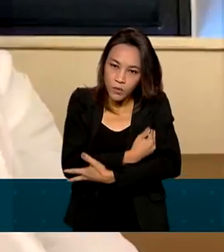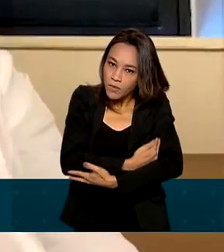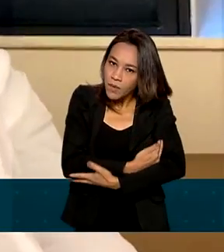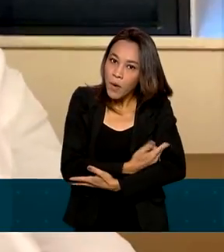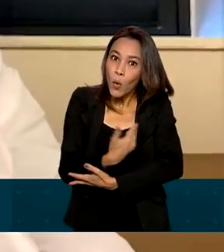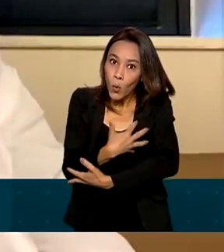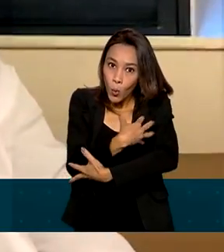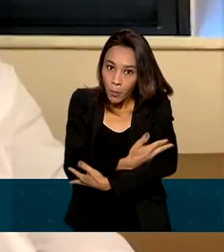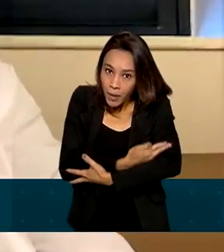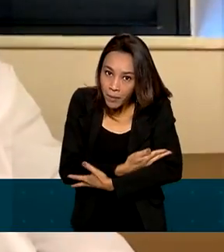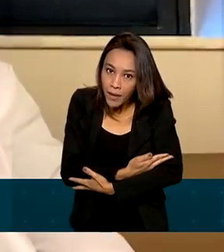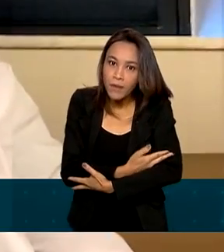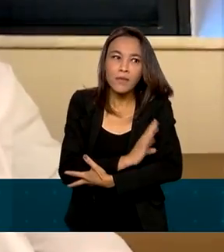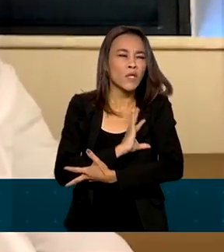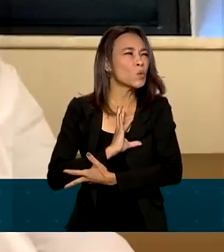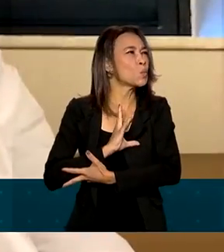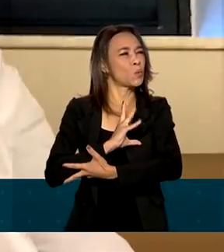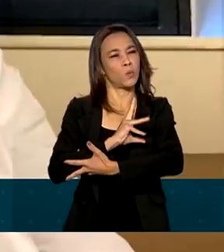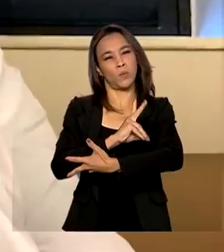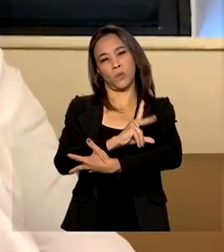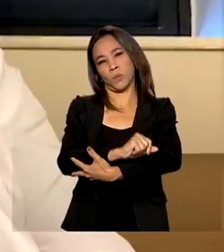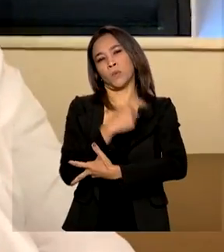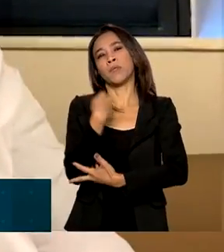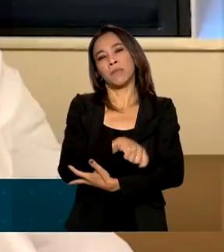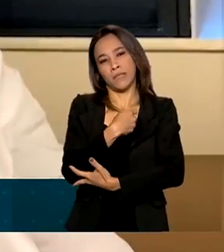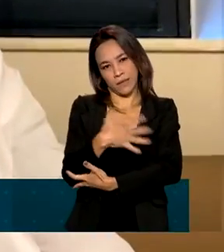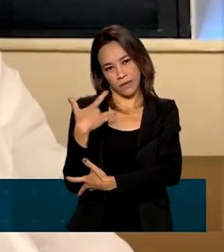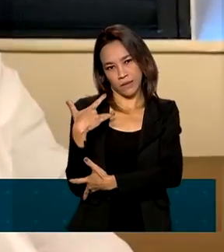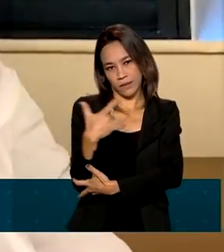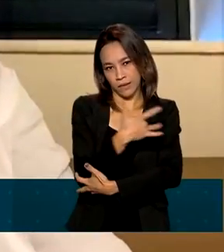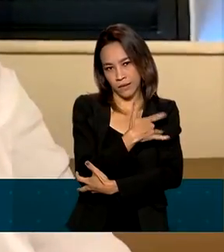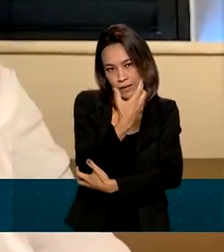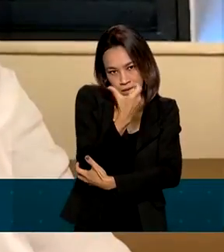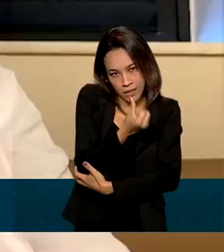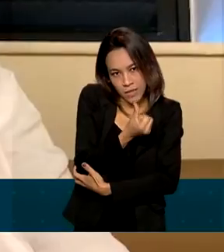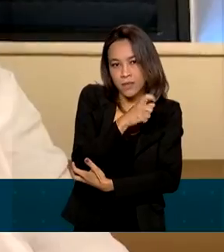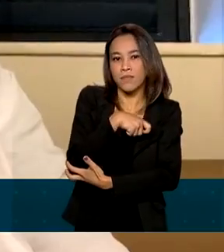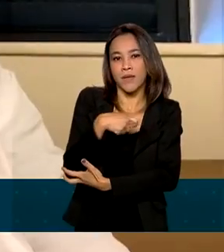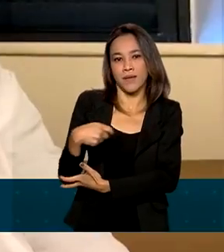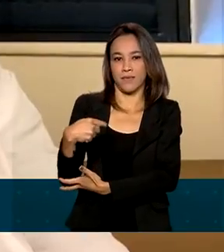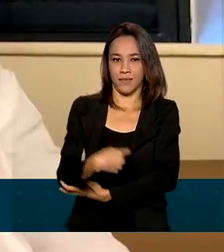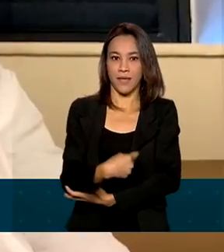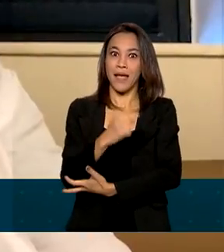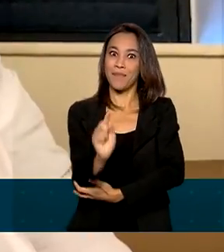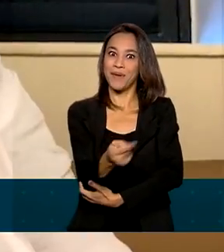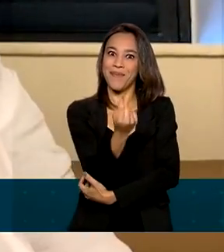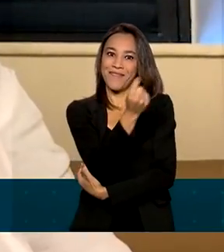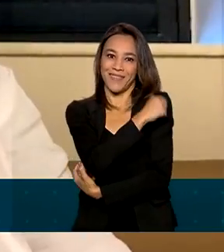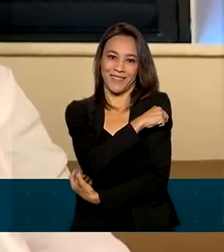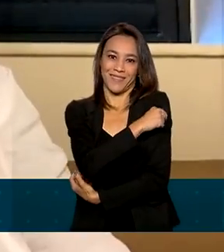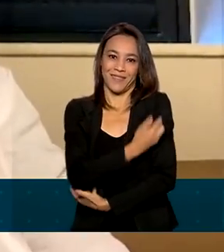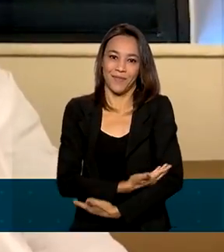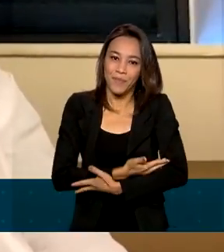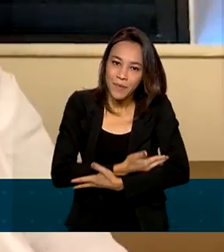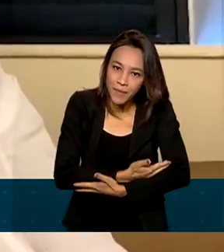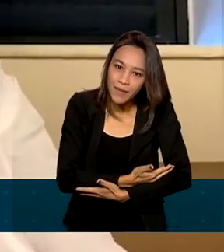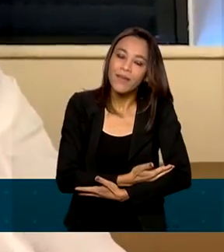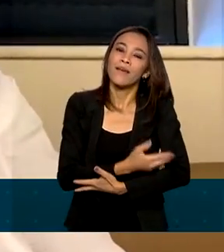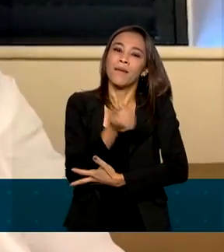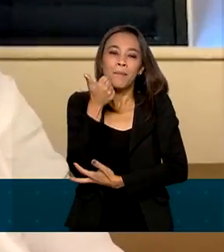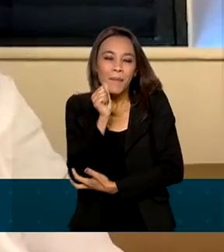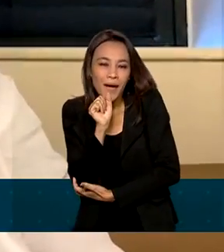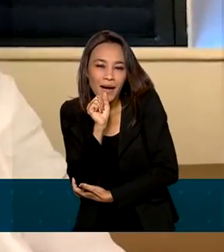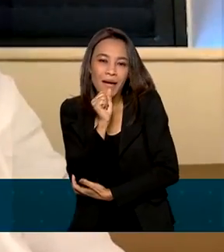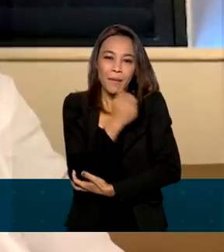todos os nutrientes que ele precisa até os 6 meses de vida. É a primeira vacina do bebê, é o contato mãe